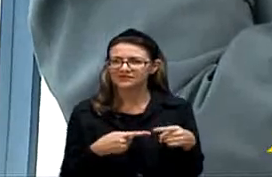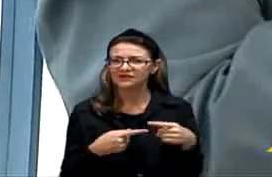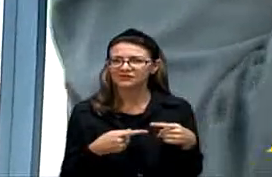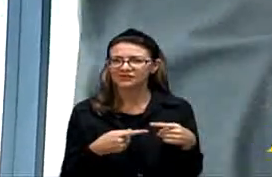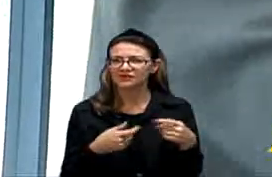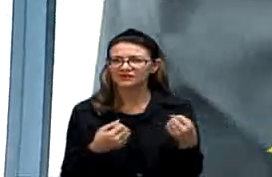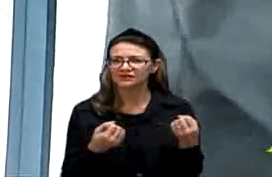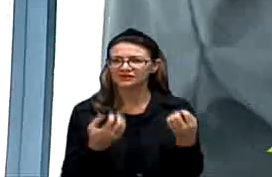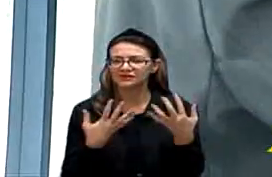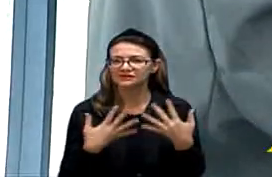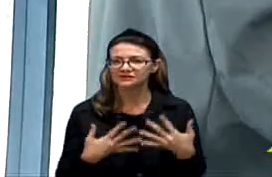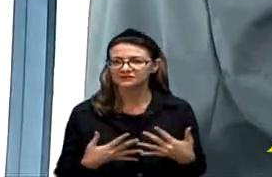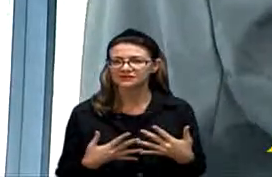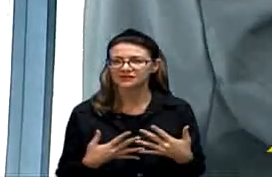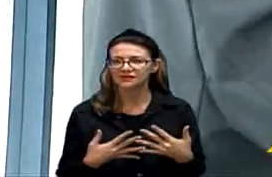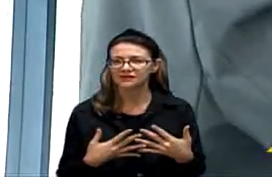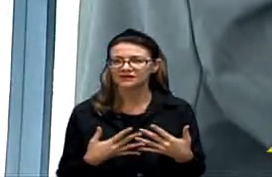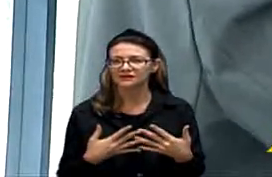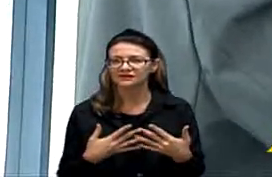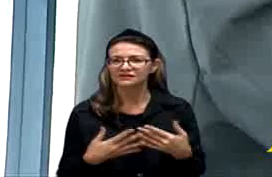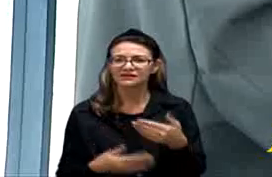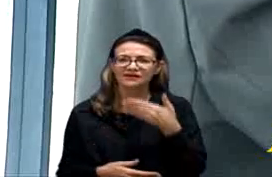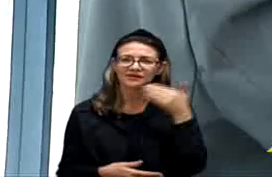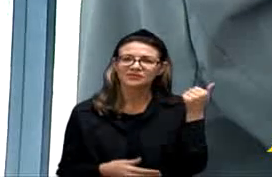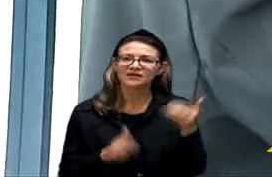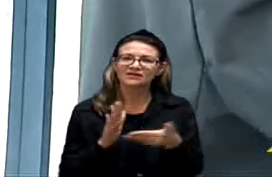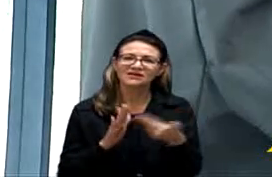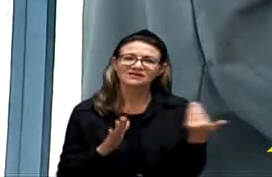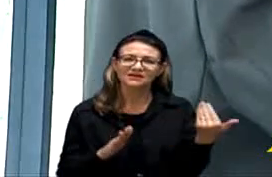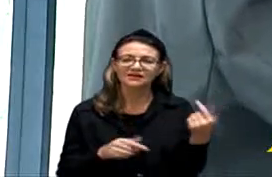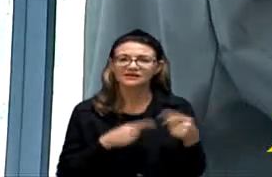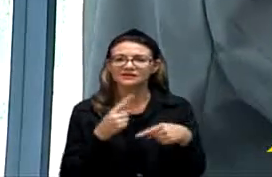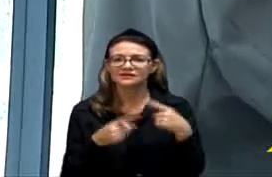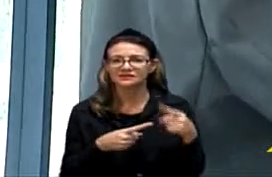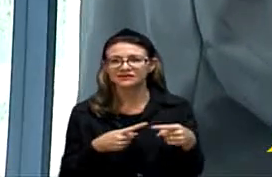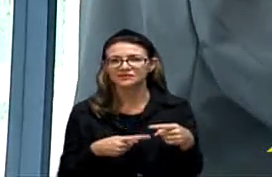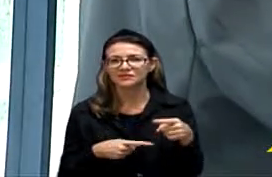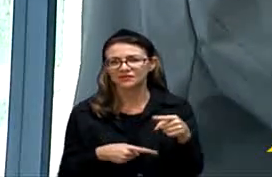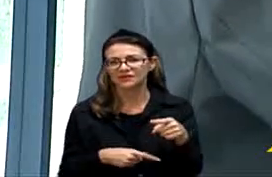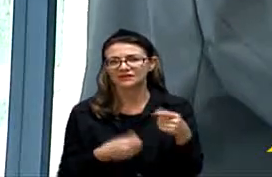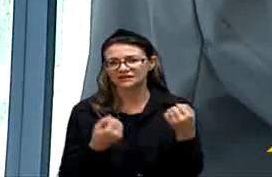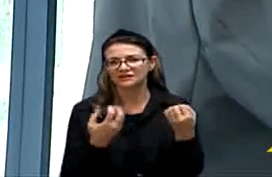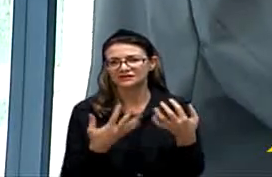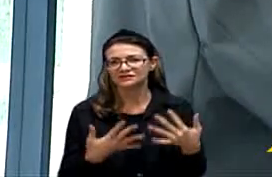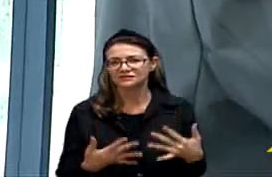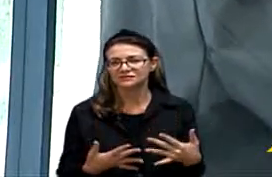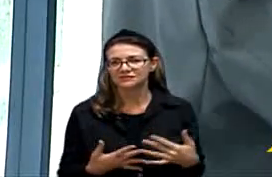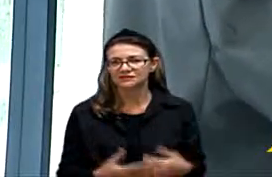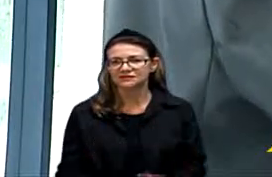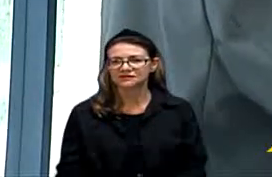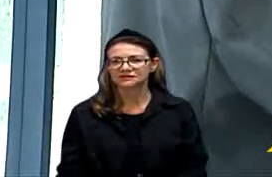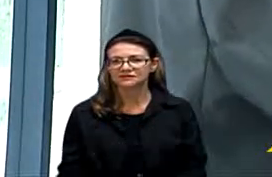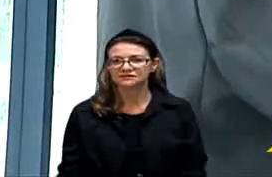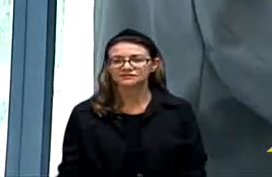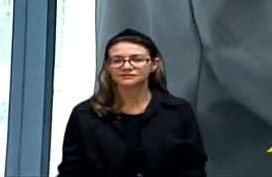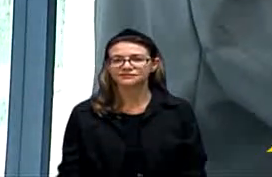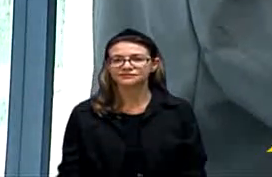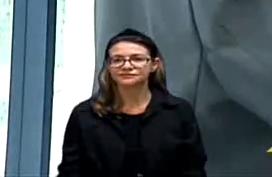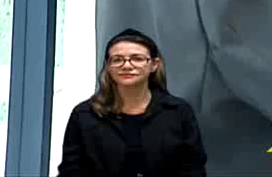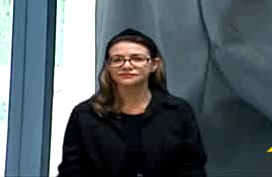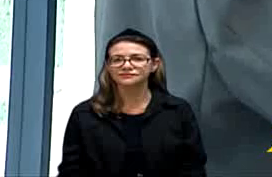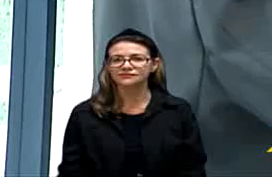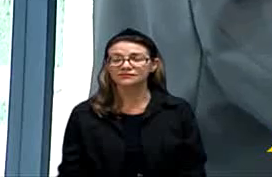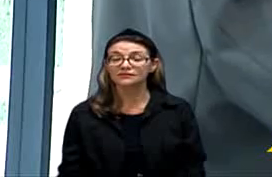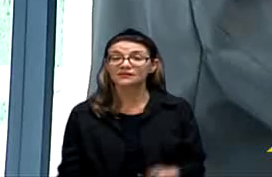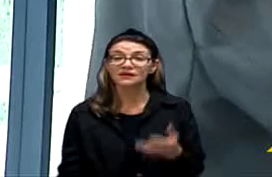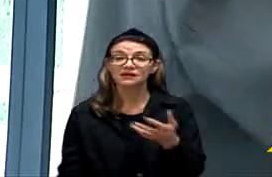a retirada porque daí ele fica melhor para nós porque é uma instituição tão importante da Cidade ligada agora então eu queria